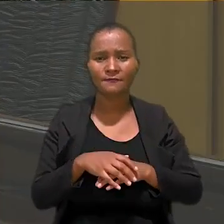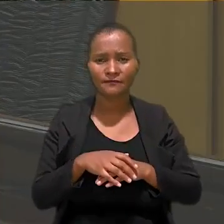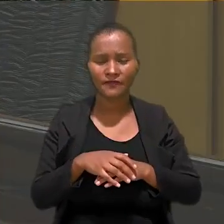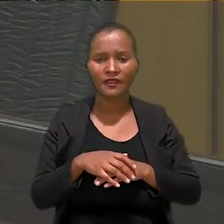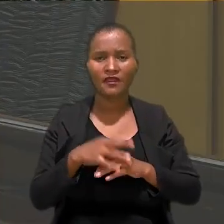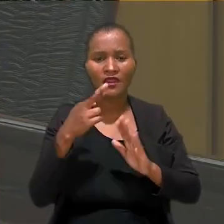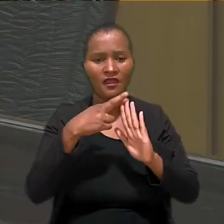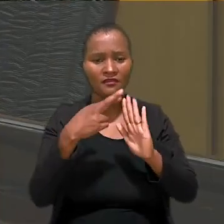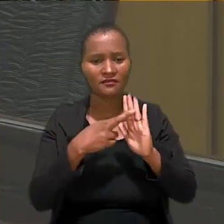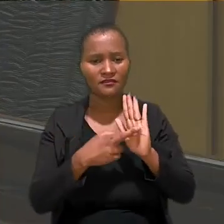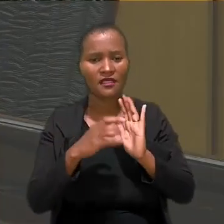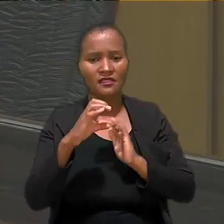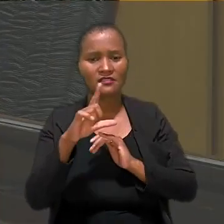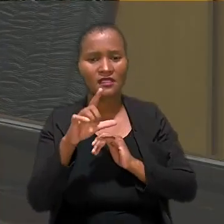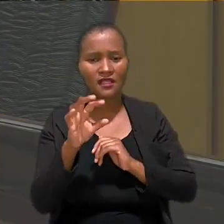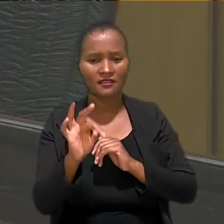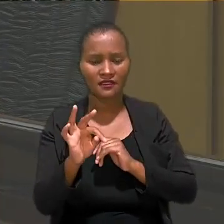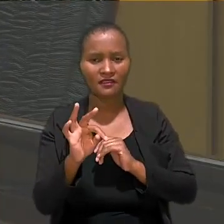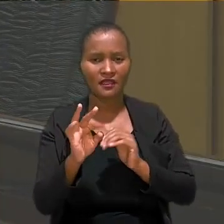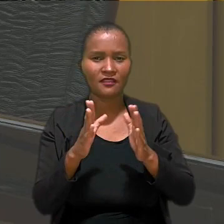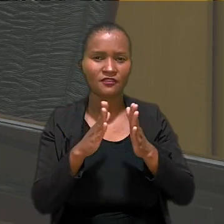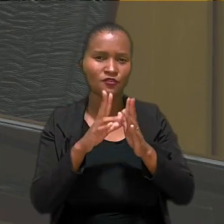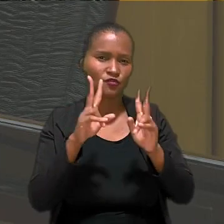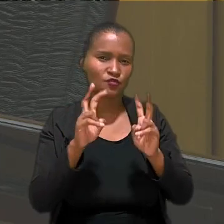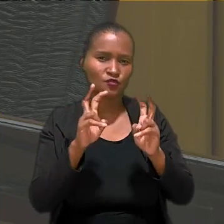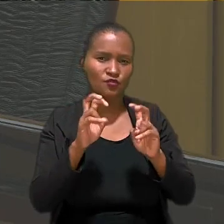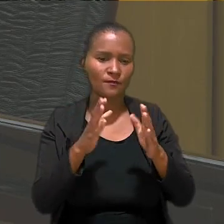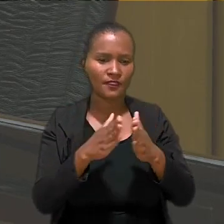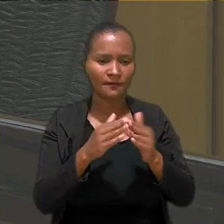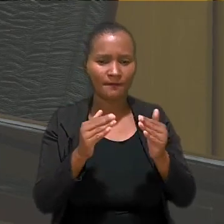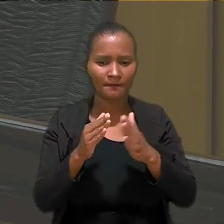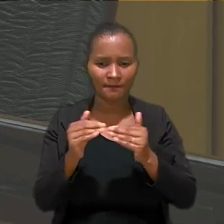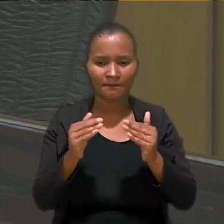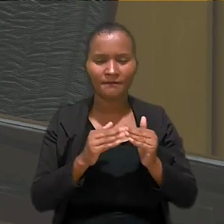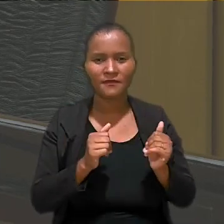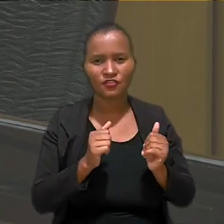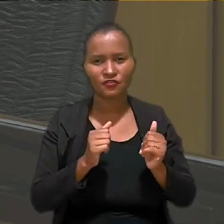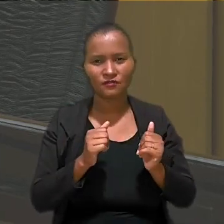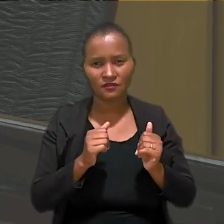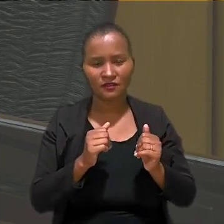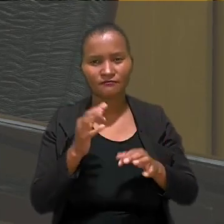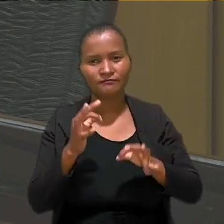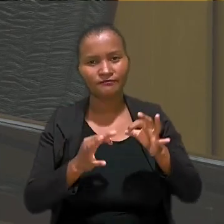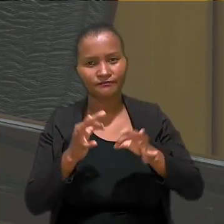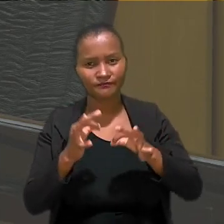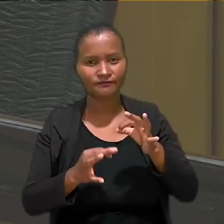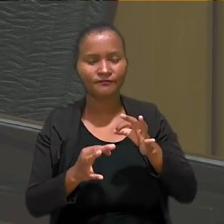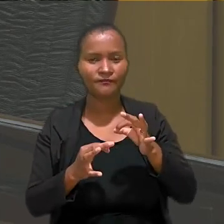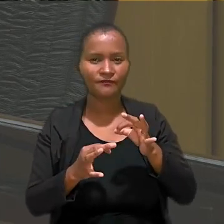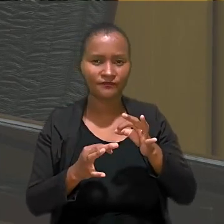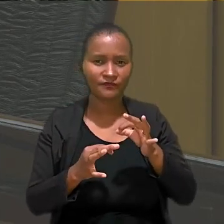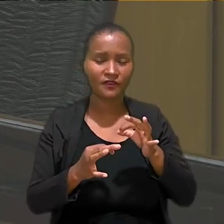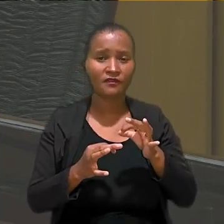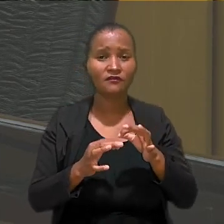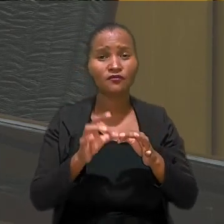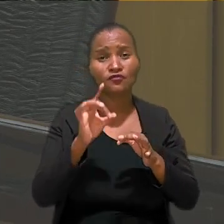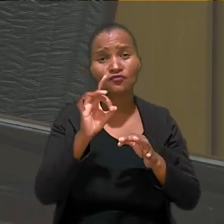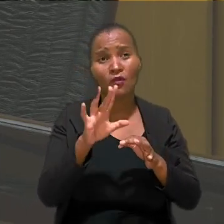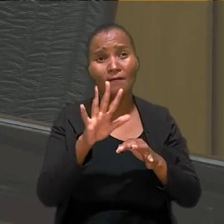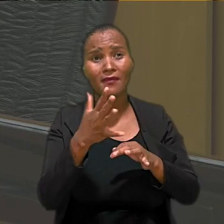normas da CLT sobre o tema de pedidos em que aludem a pedidos líquidos, elas tratam apenas de